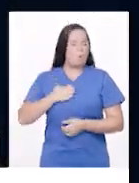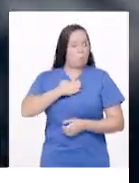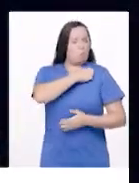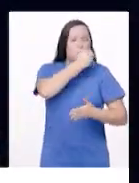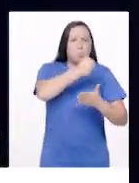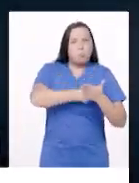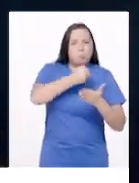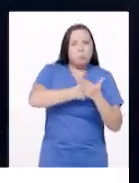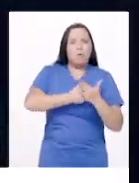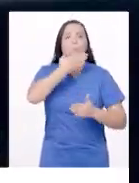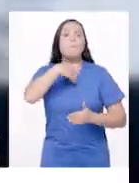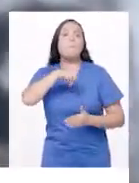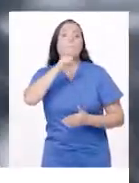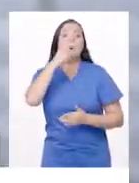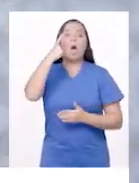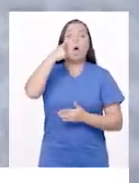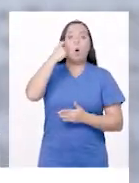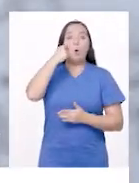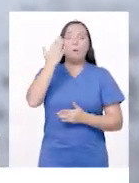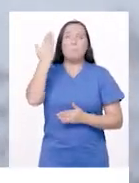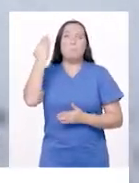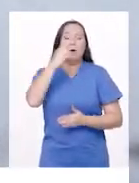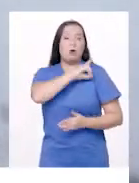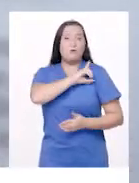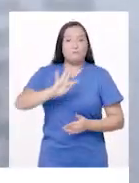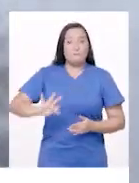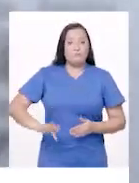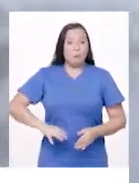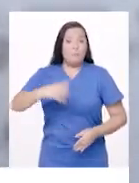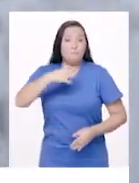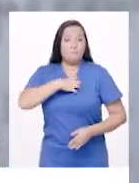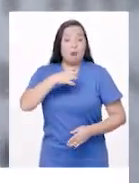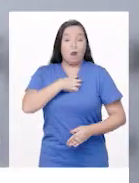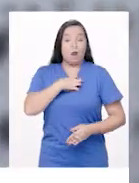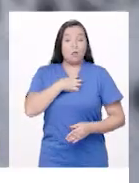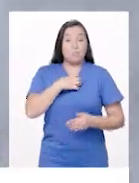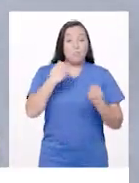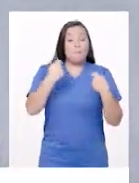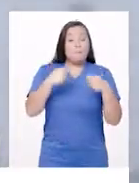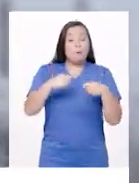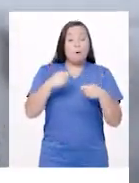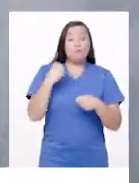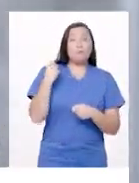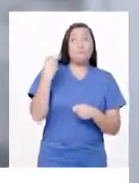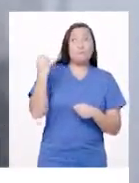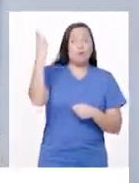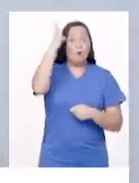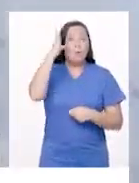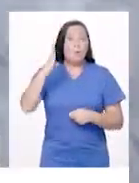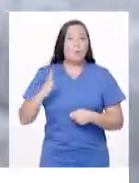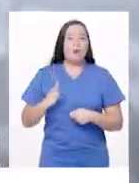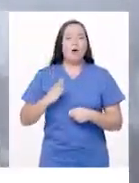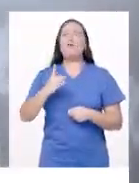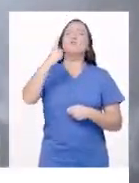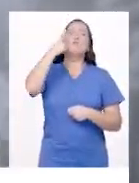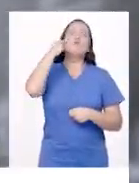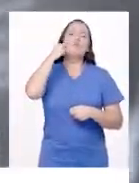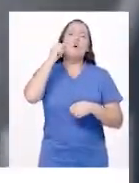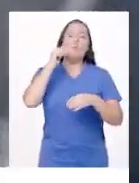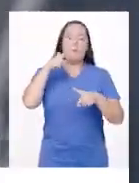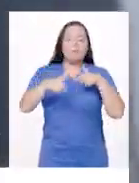pai de João Dória, que era deputado federal pela Bahia, foi obrigado a sair do Brasil. E para ajudar a família, João começou a